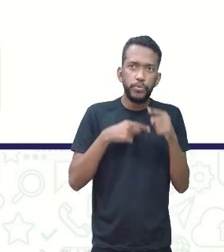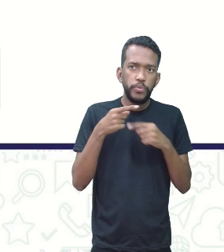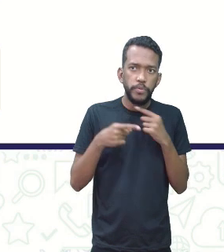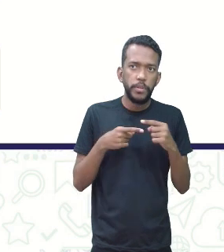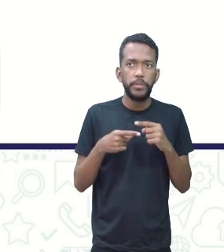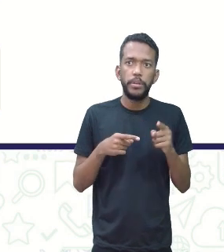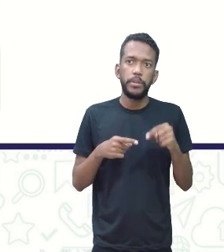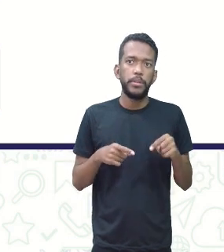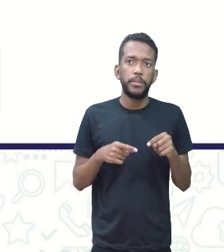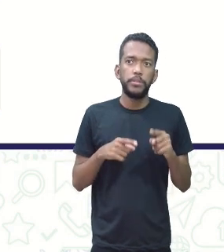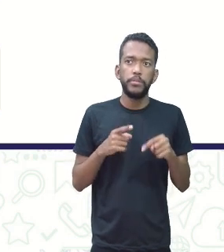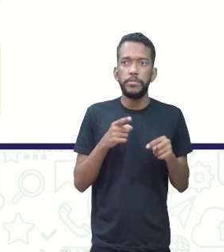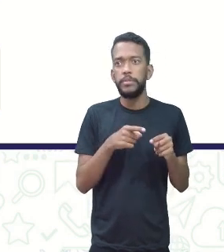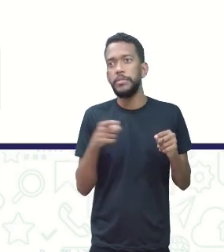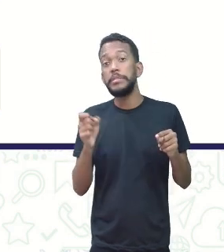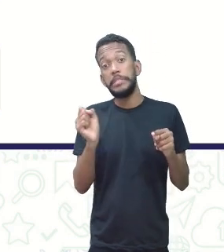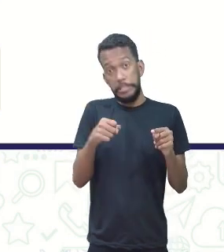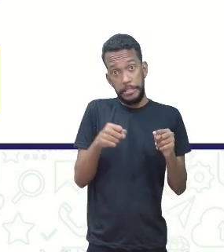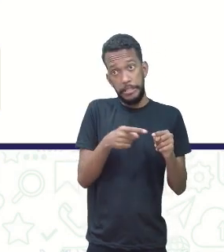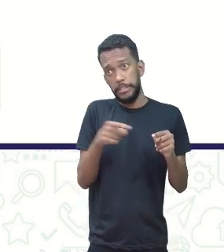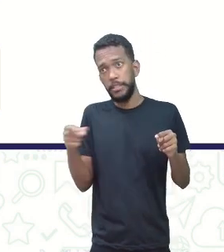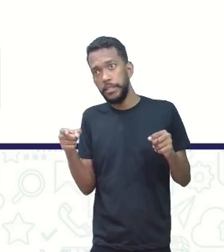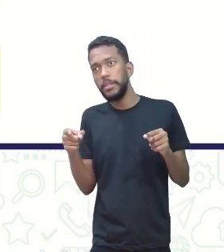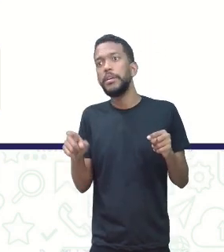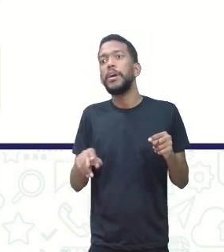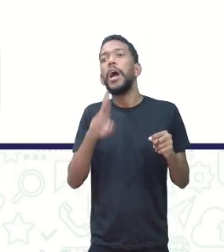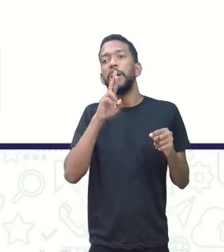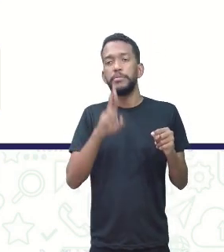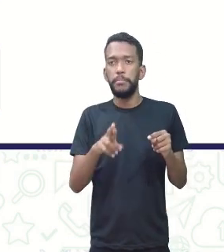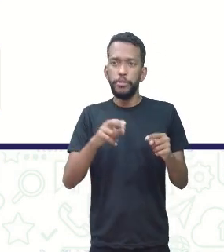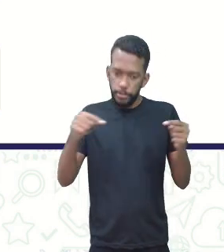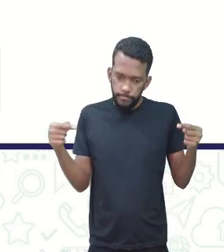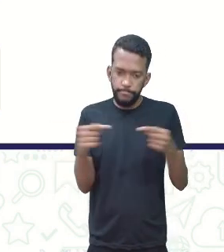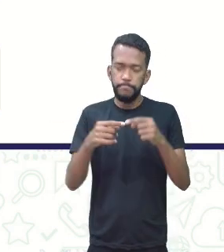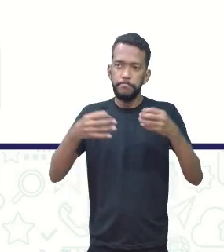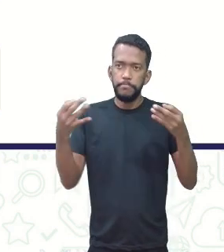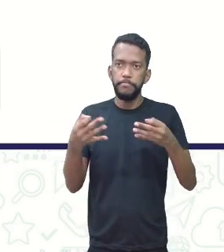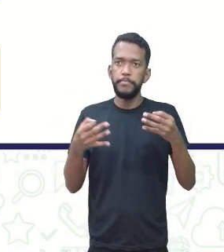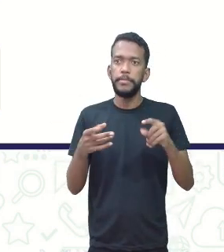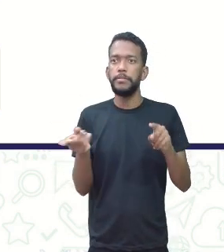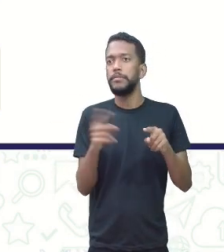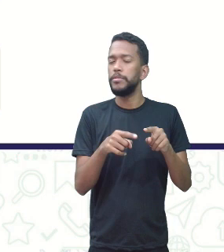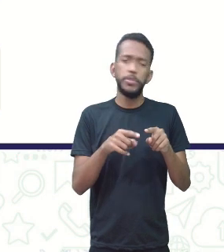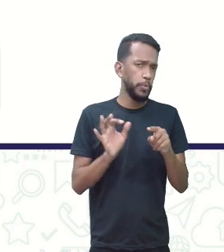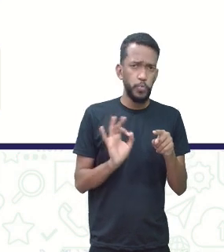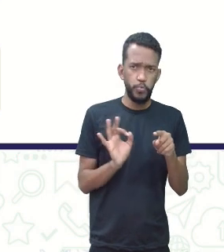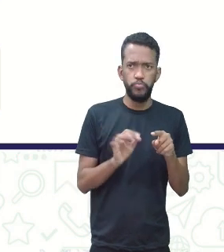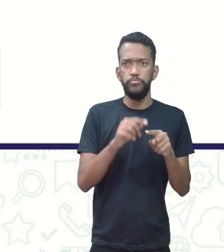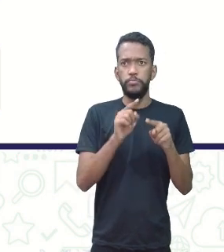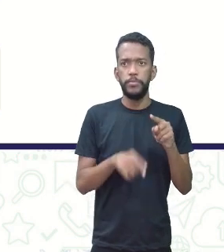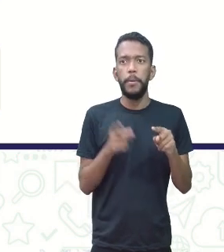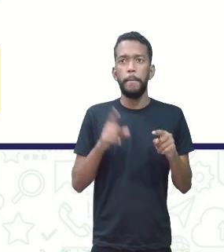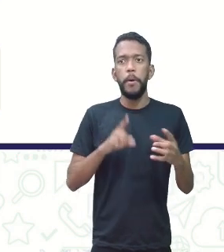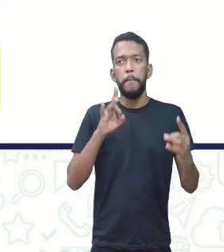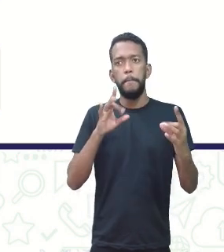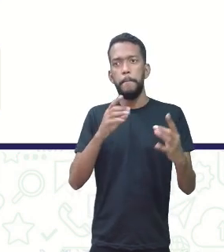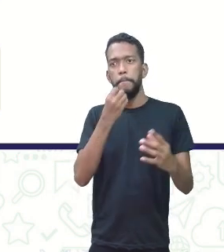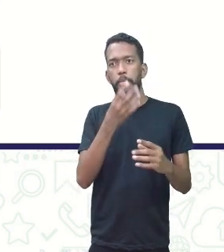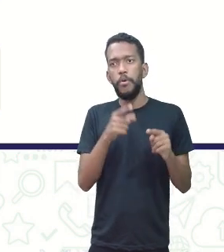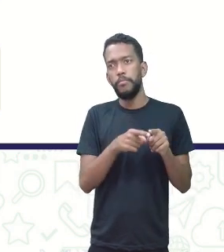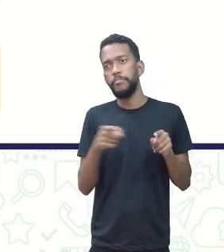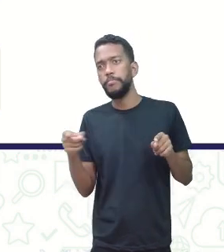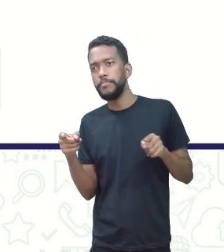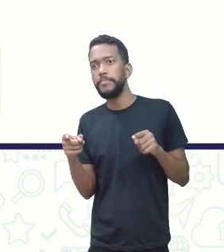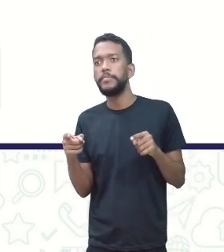não. Aqui nas dúvidas você vai ver, teve dúvidas? Então a resposta vai ser personalizada. Não teve dúvida, o feedback é bom, então a